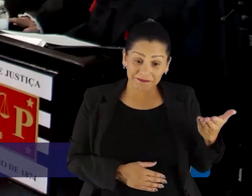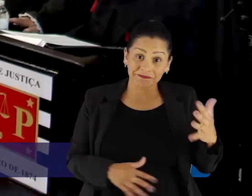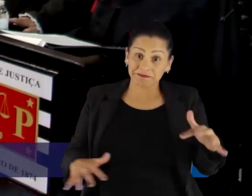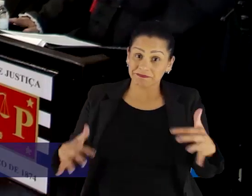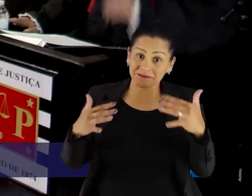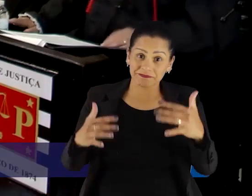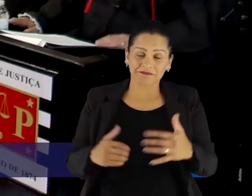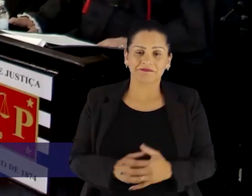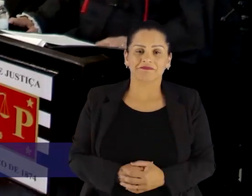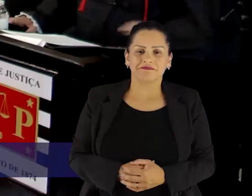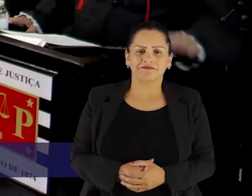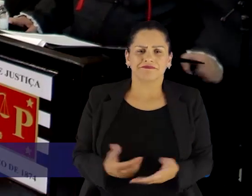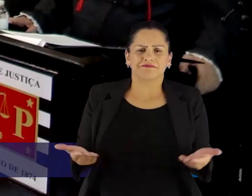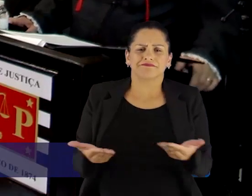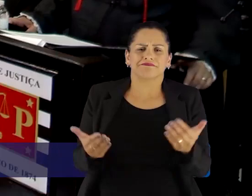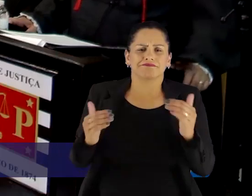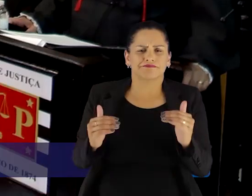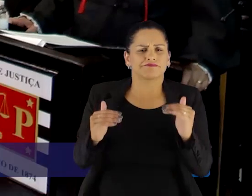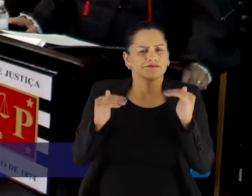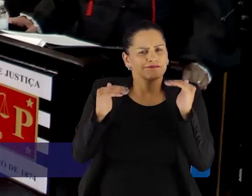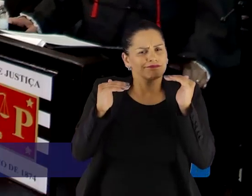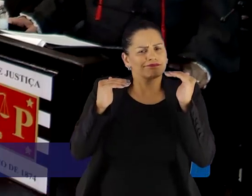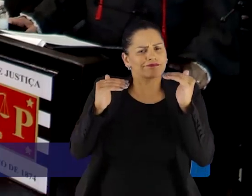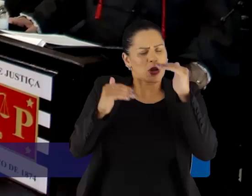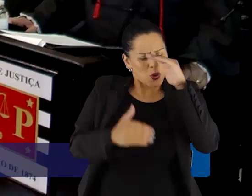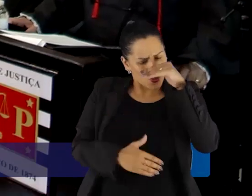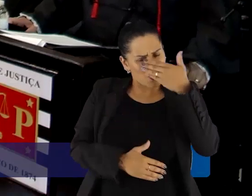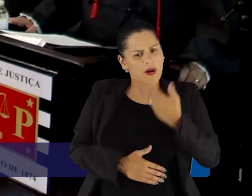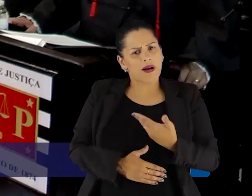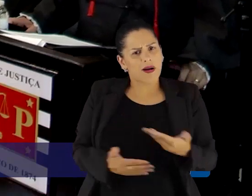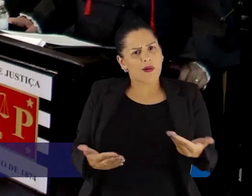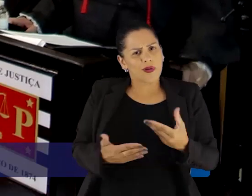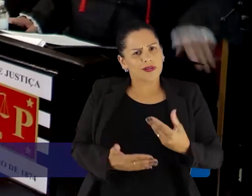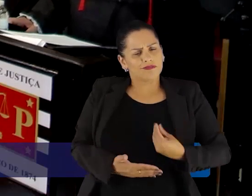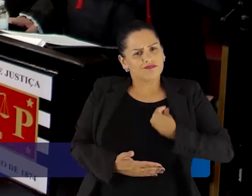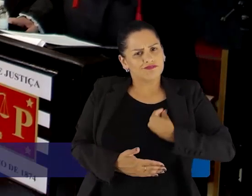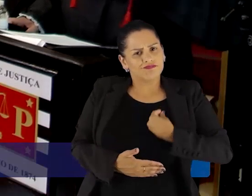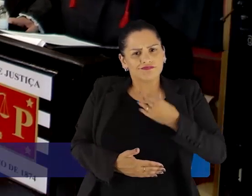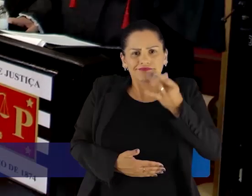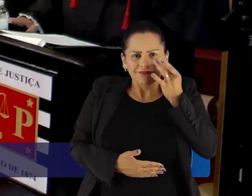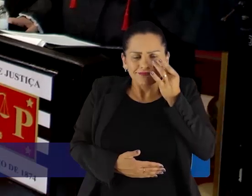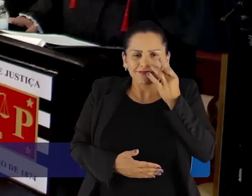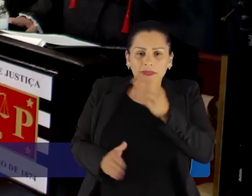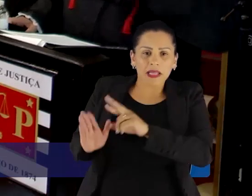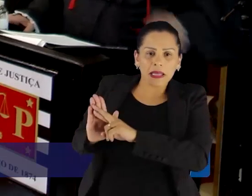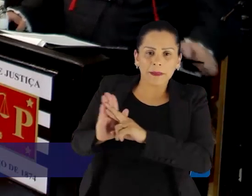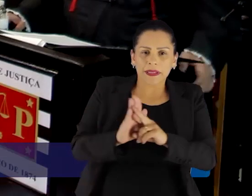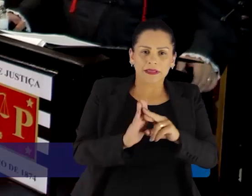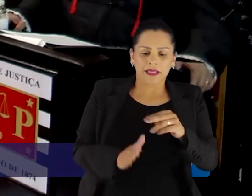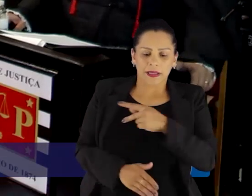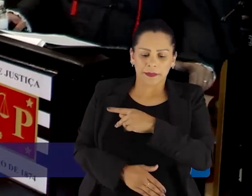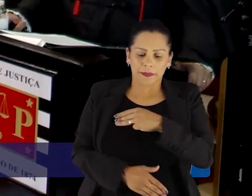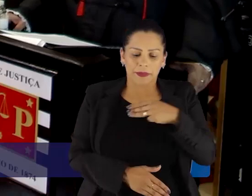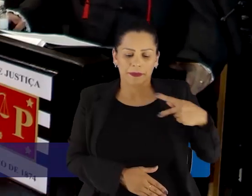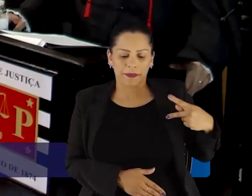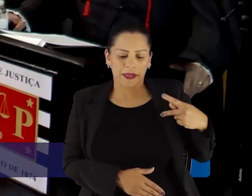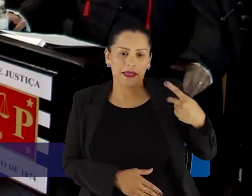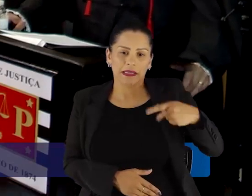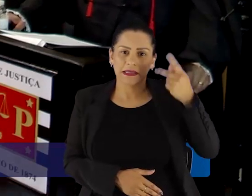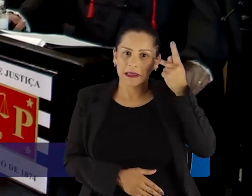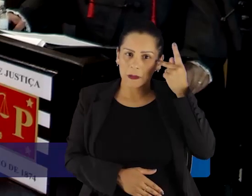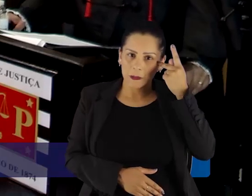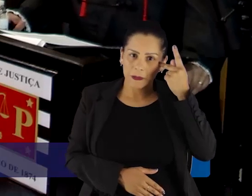é uma elevada honra senhor presidente está aqui agora representando o Ministério Público de São Paulo